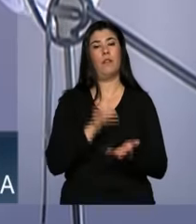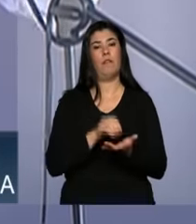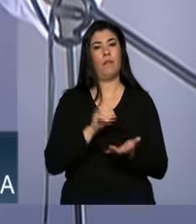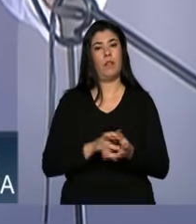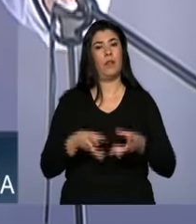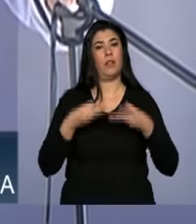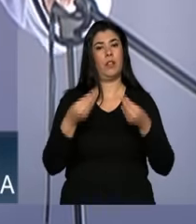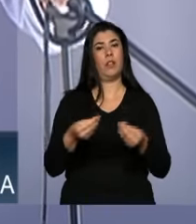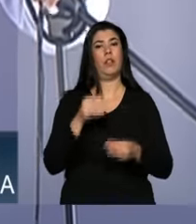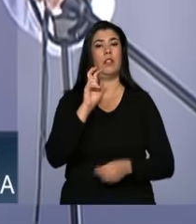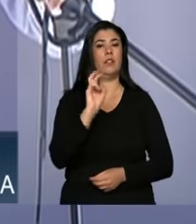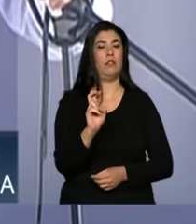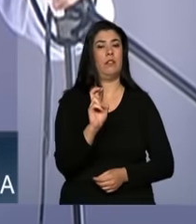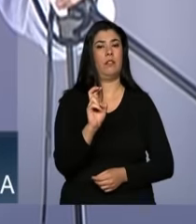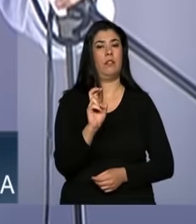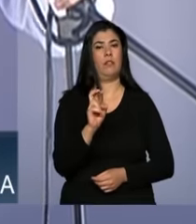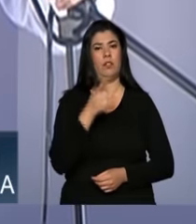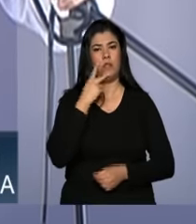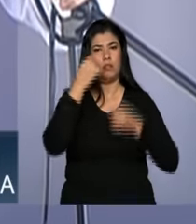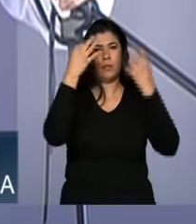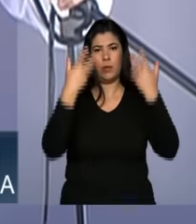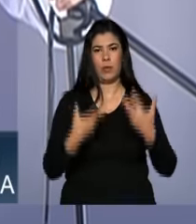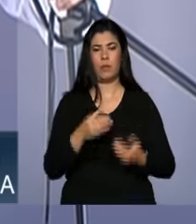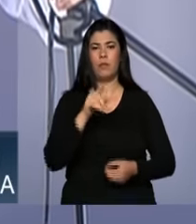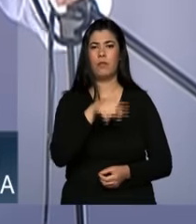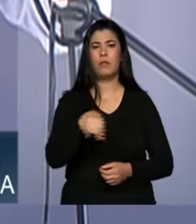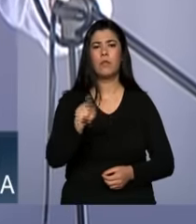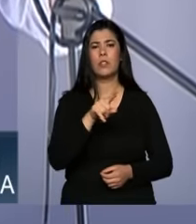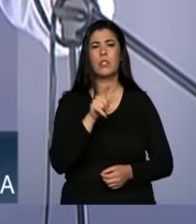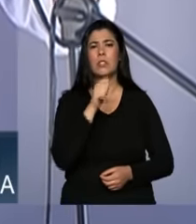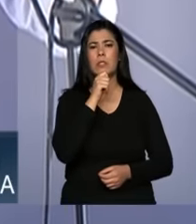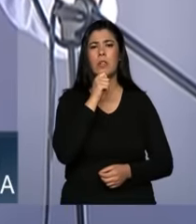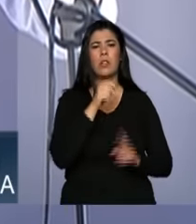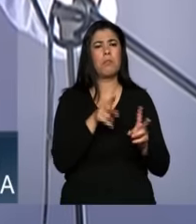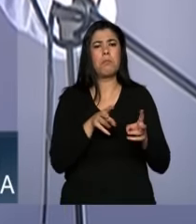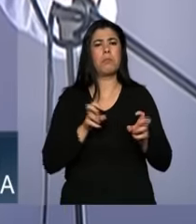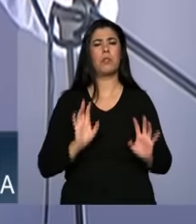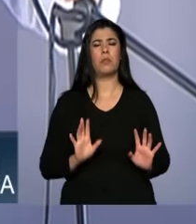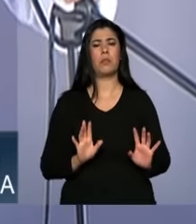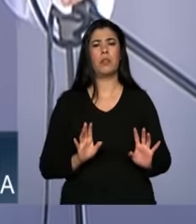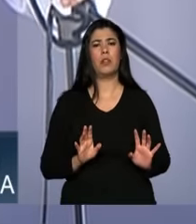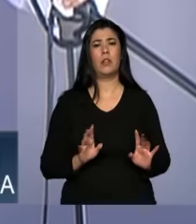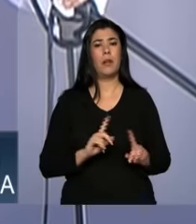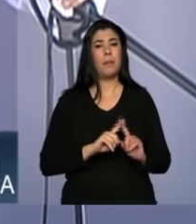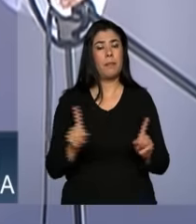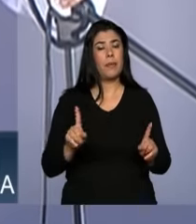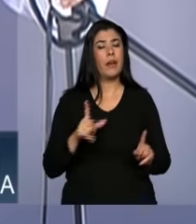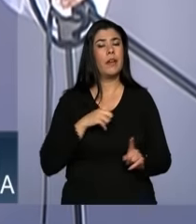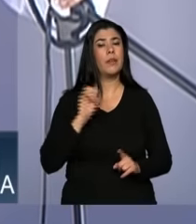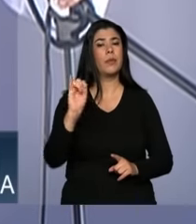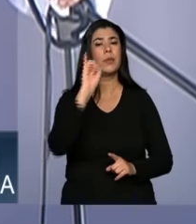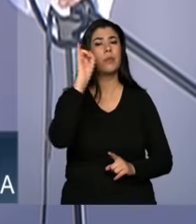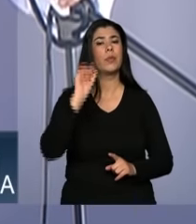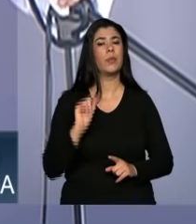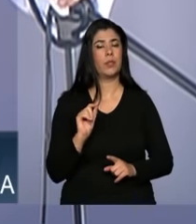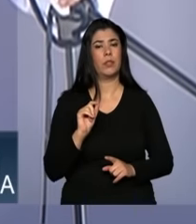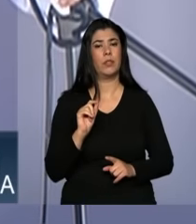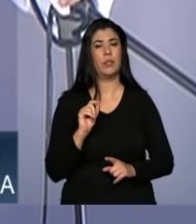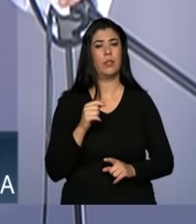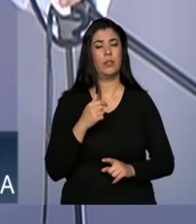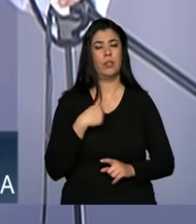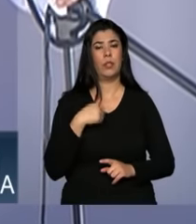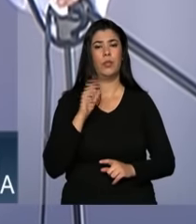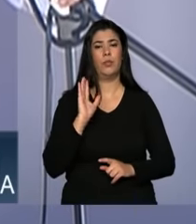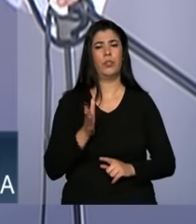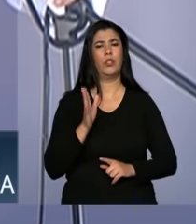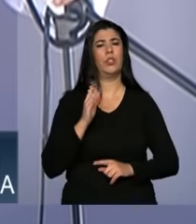Isaac falou aqui das creches. Pode ser que alguém não tenha percebido, Mas uma coisa que eu